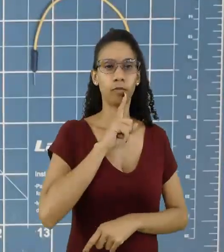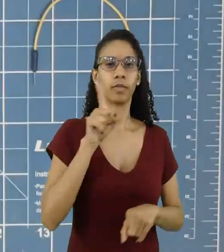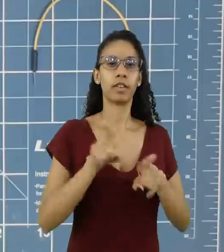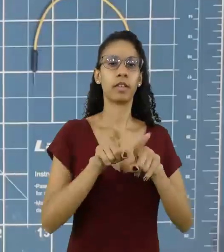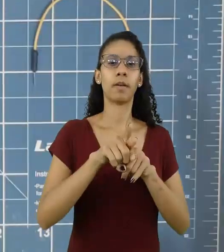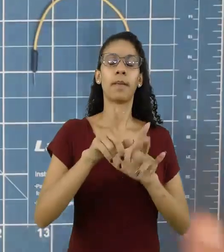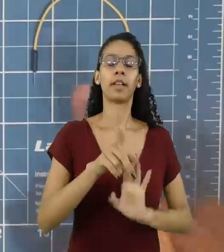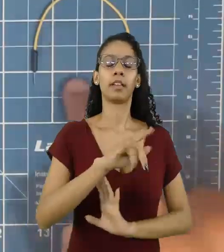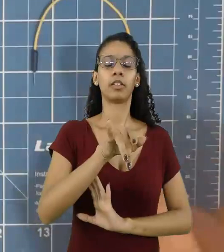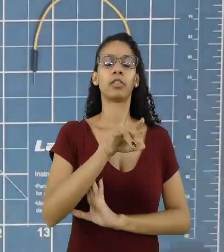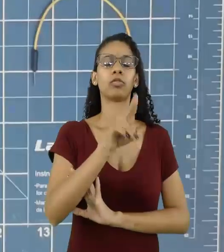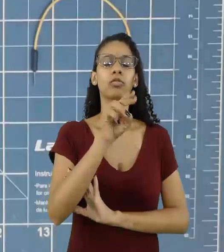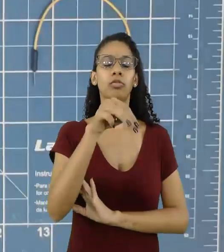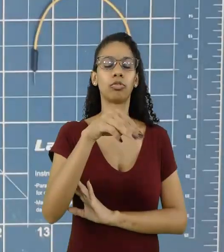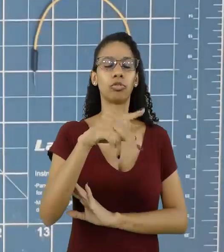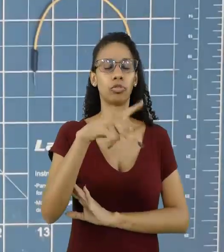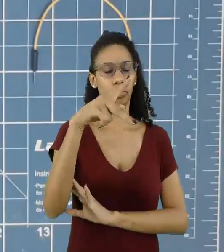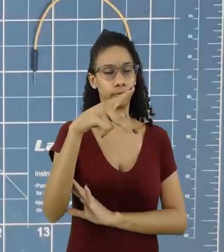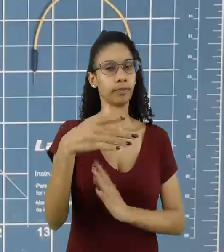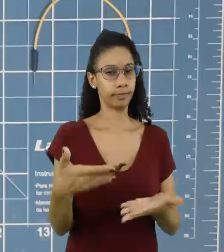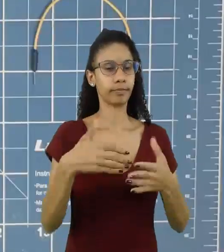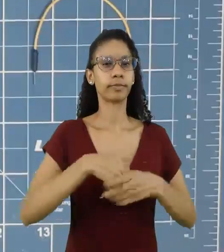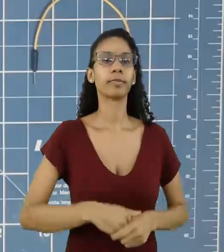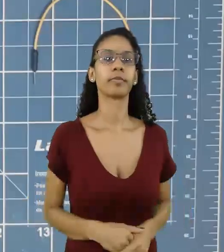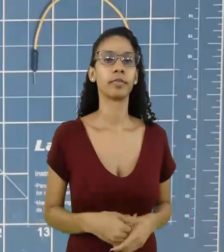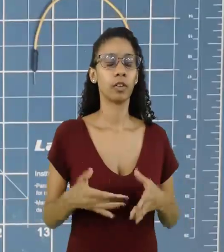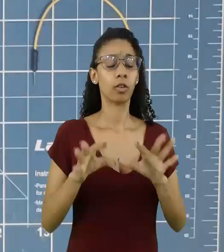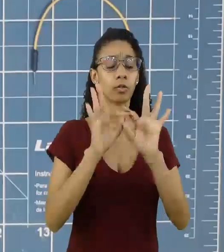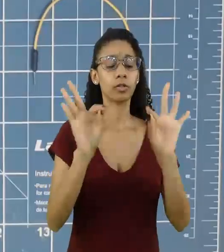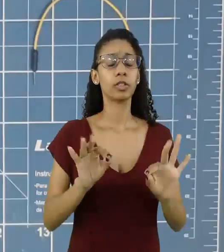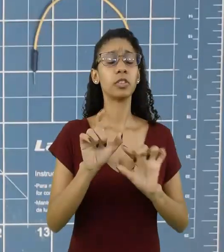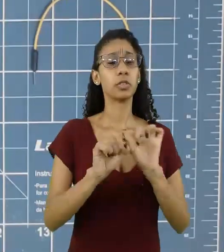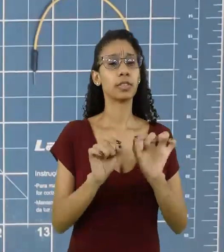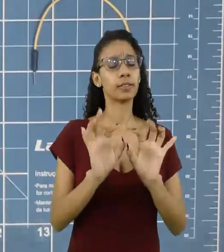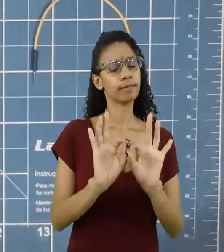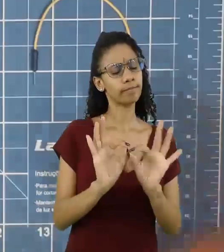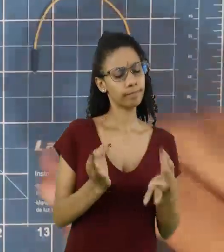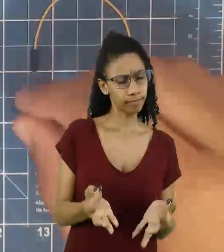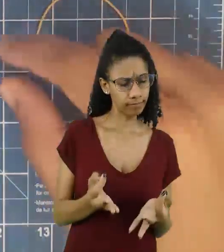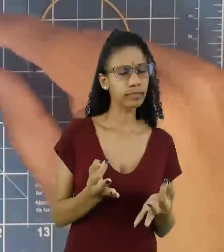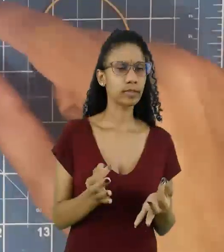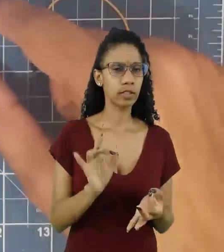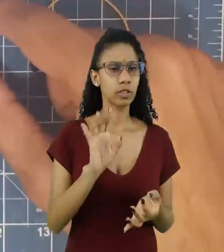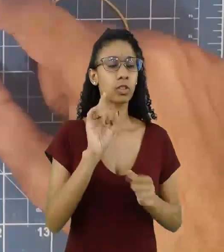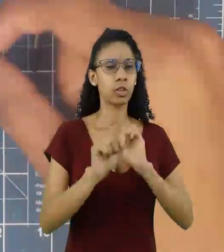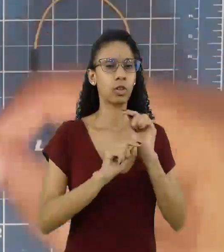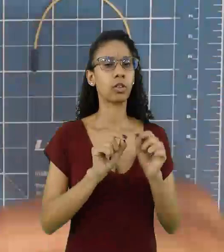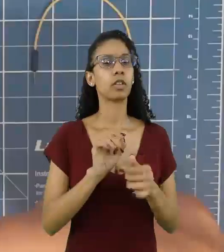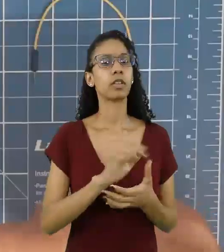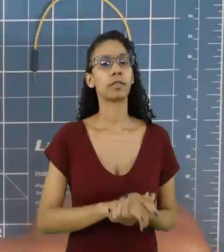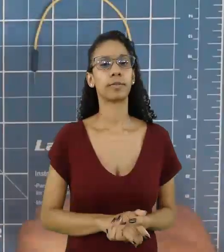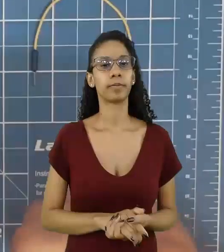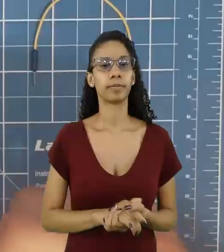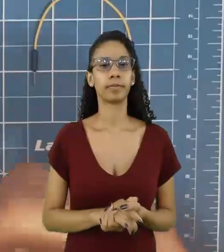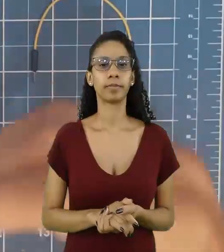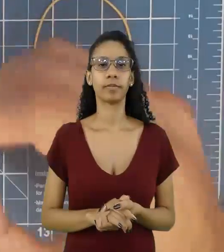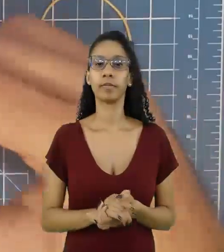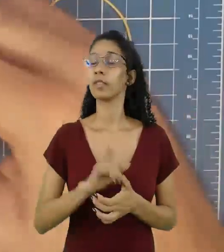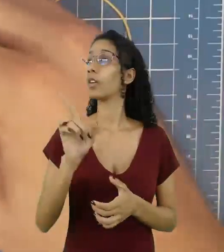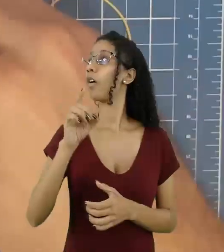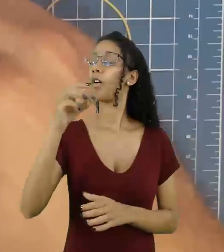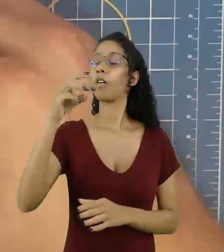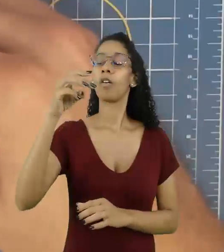amarelo. Então vamos lá, vamos começar a montagem do nosso circuito. É um circuito relativamente simples, basta você